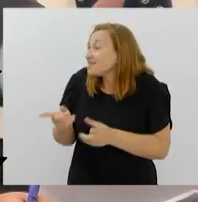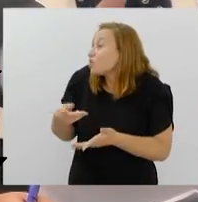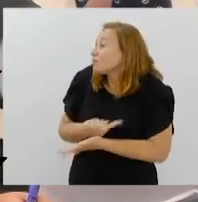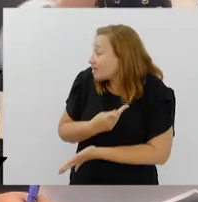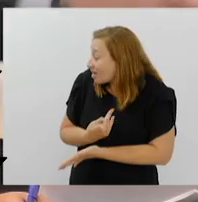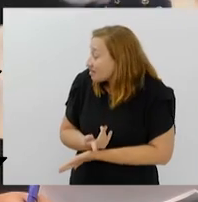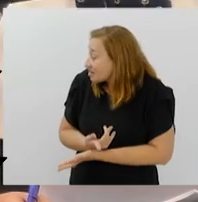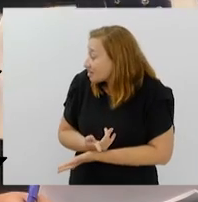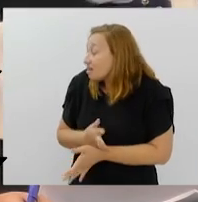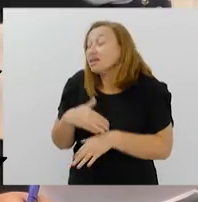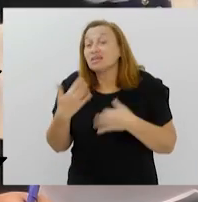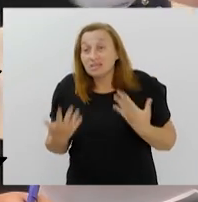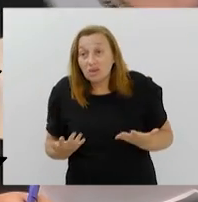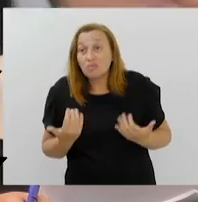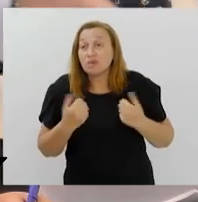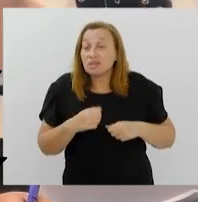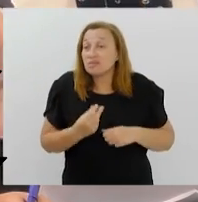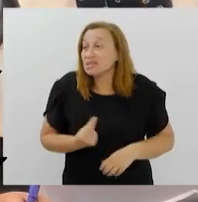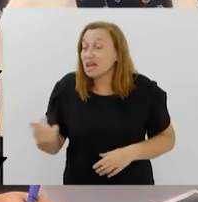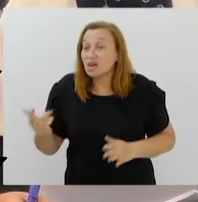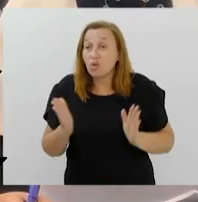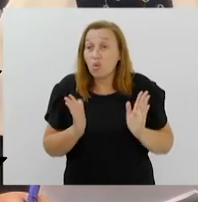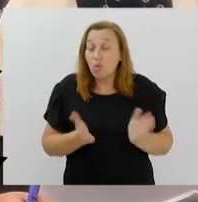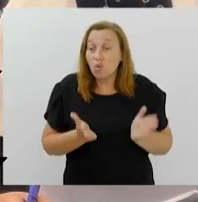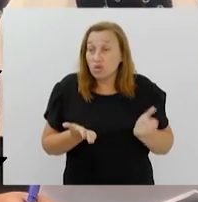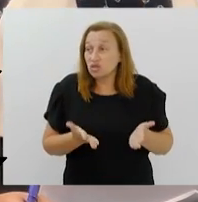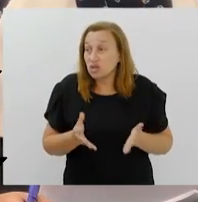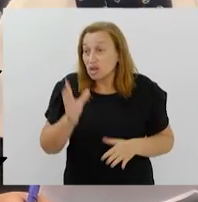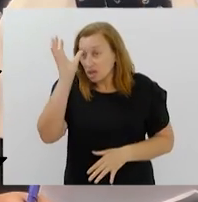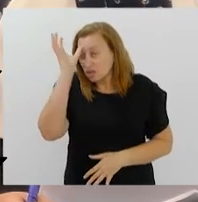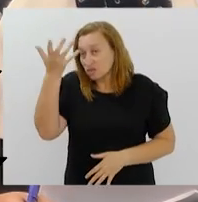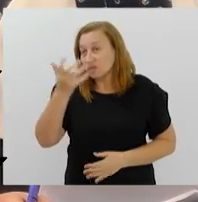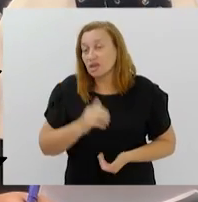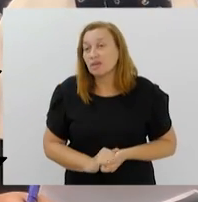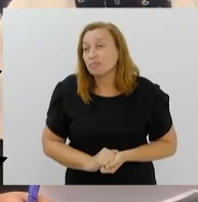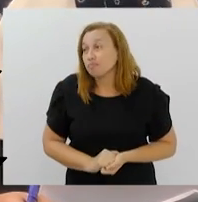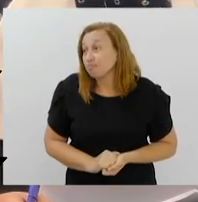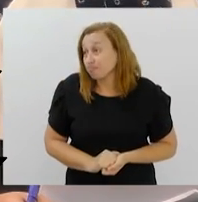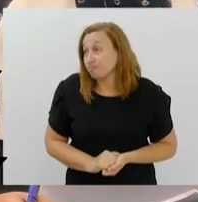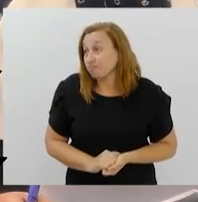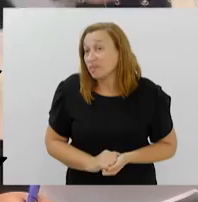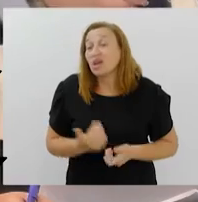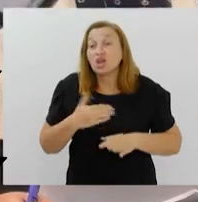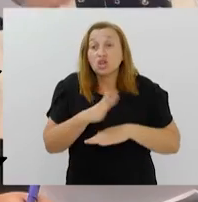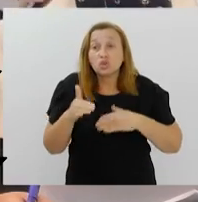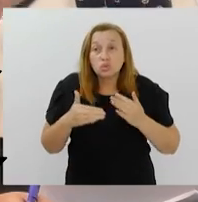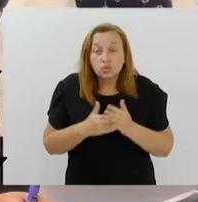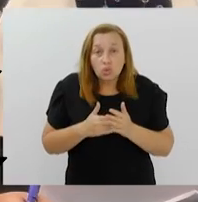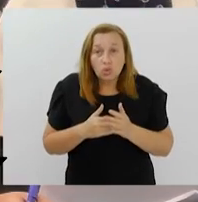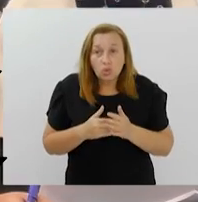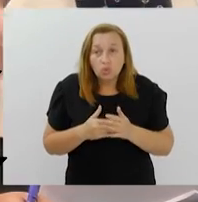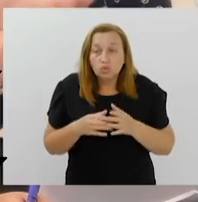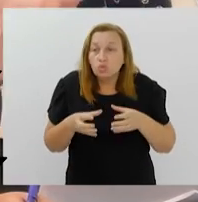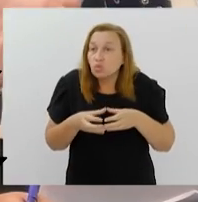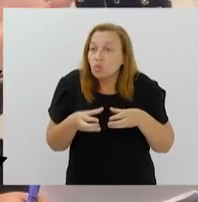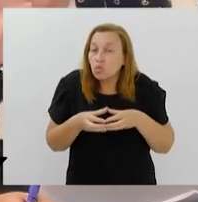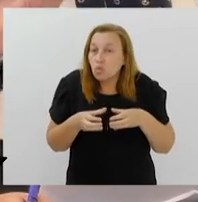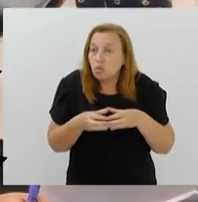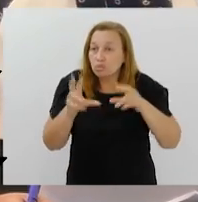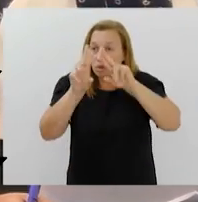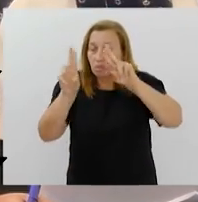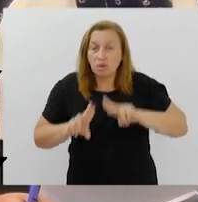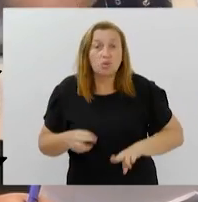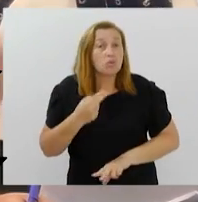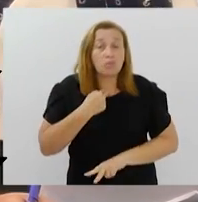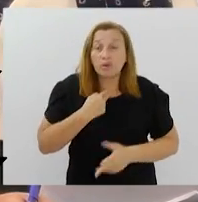está acontecendo Então nós temos que sair daqui hoje com uma solução para dizer o seguinte isso que toda a rede entenda que isso não pode mais acontecer